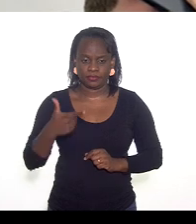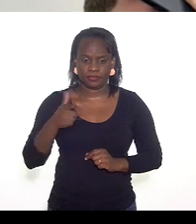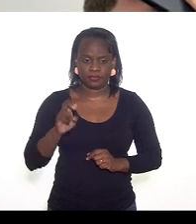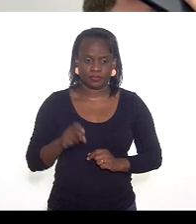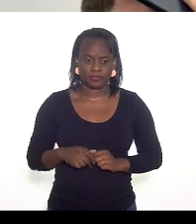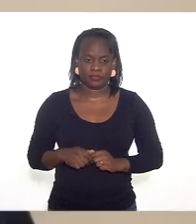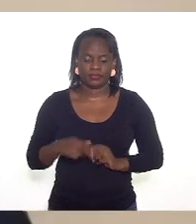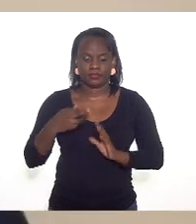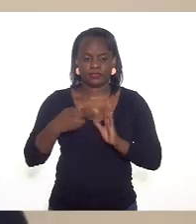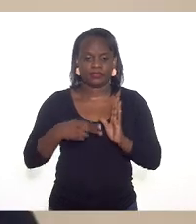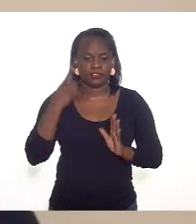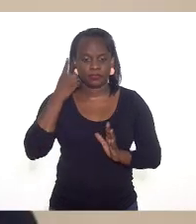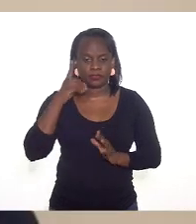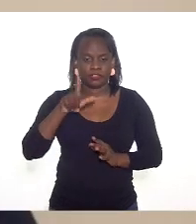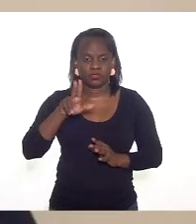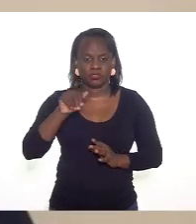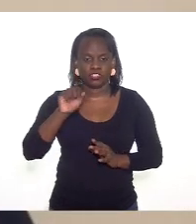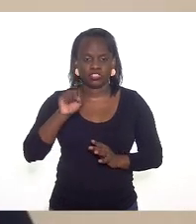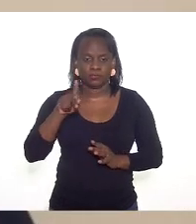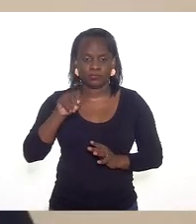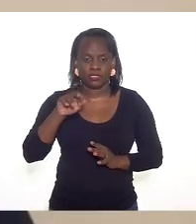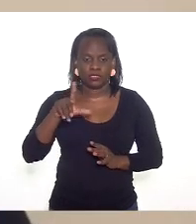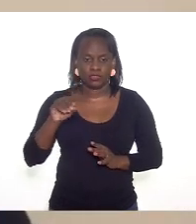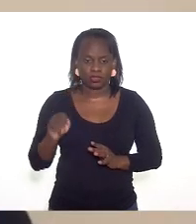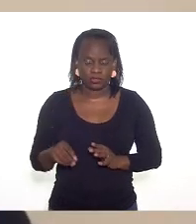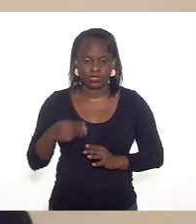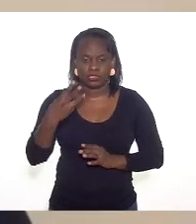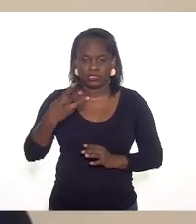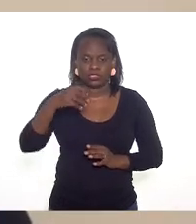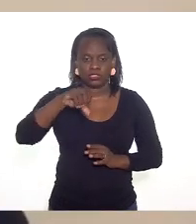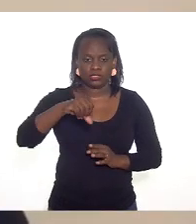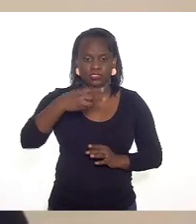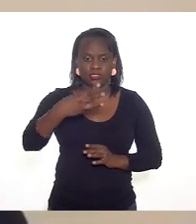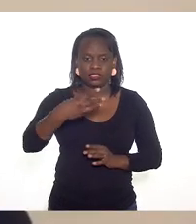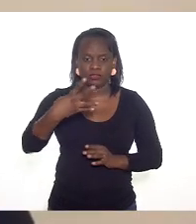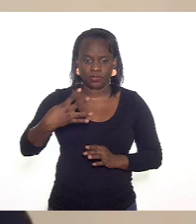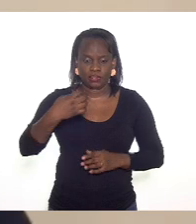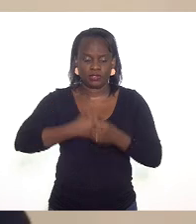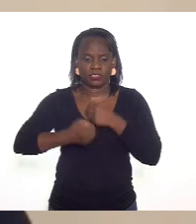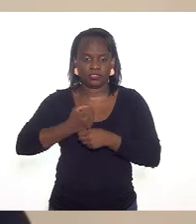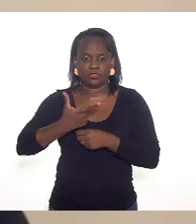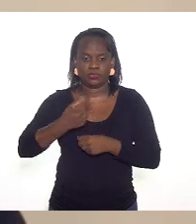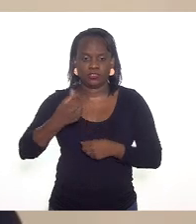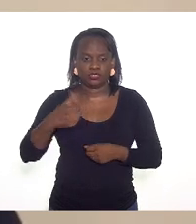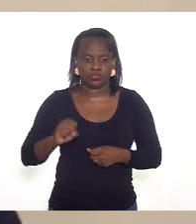25, relator deputado Luiz Paulo, projeto de lei 3934 de 18.